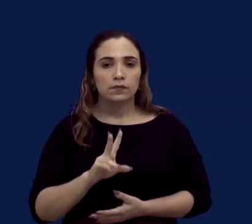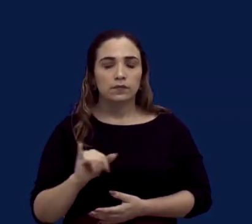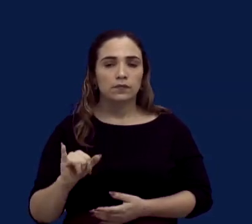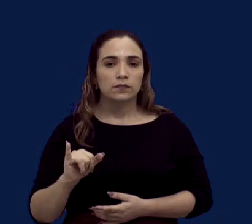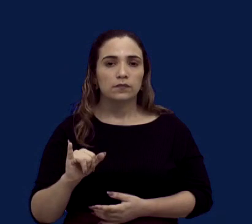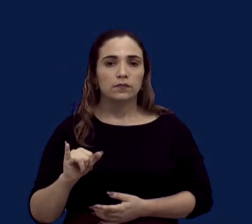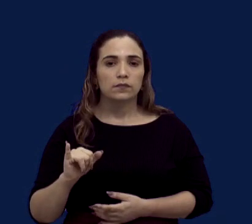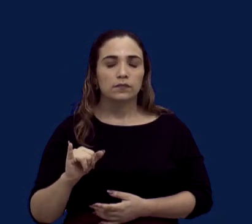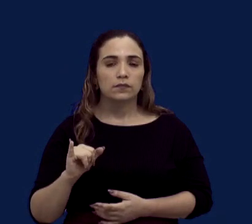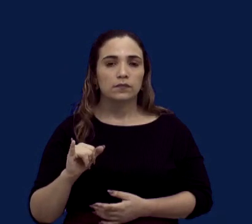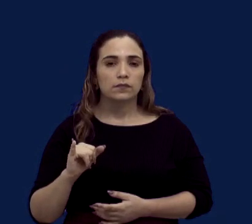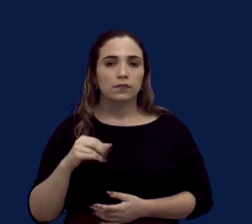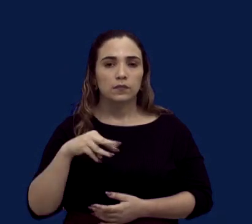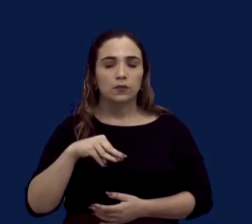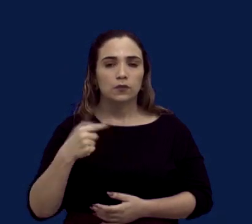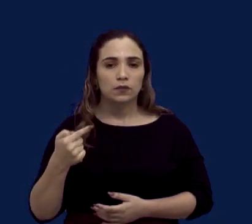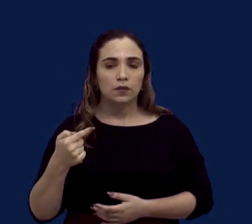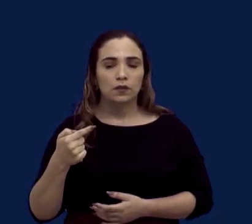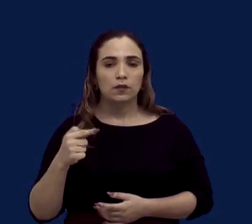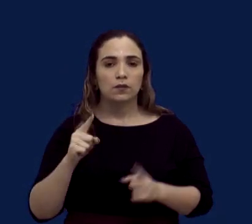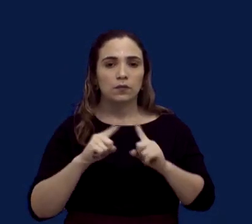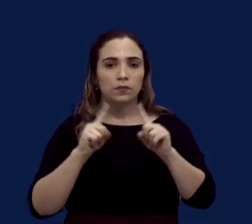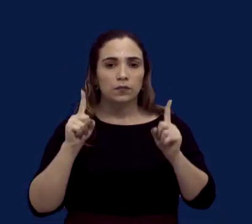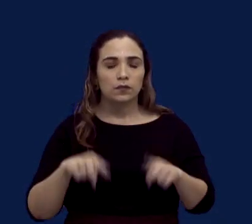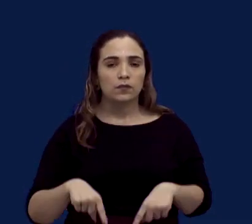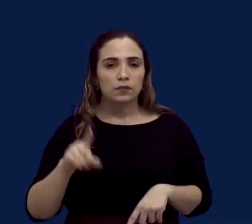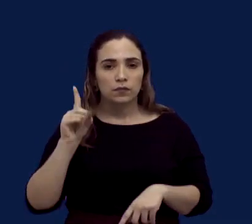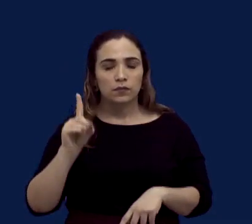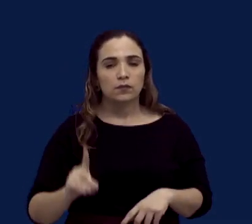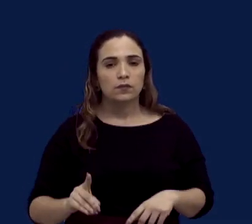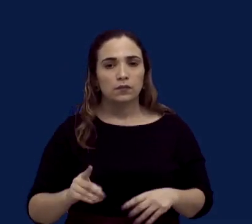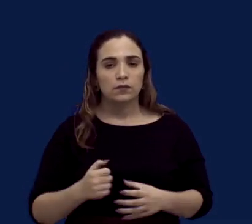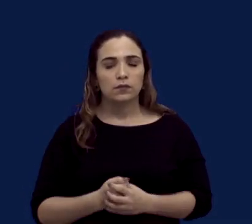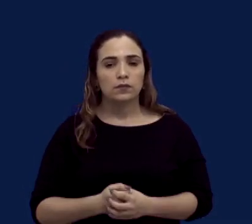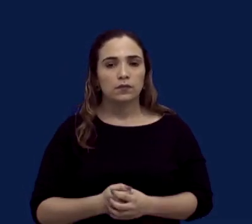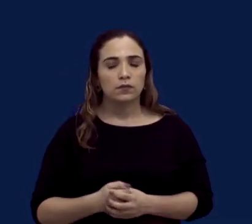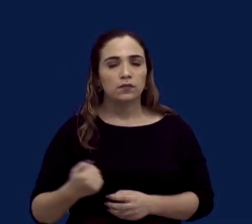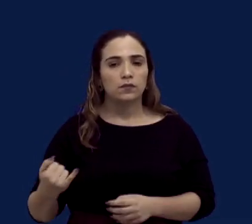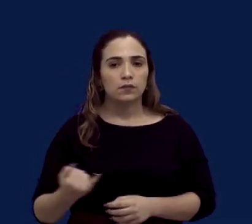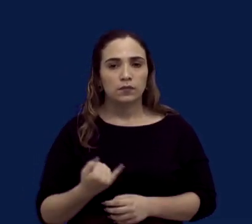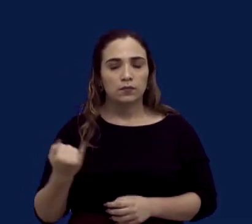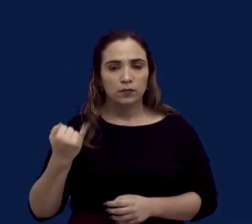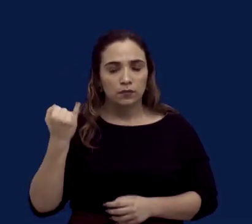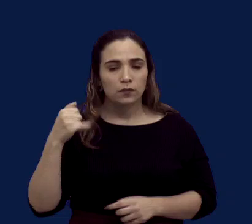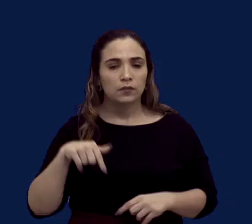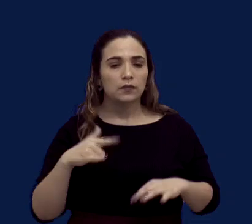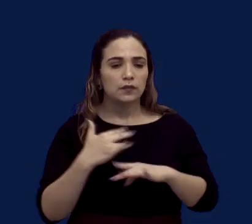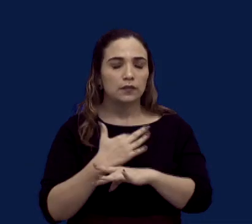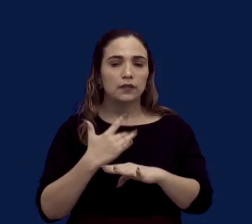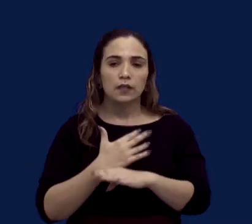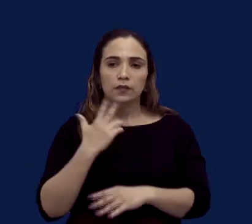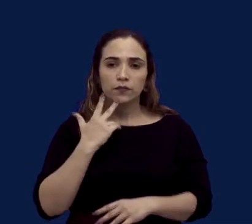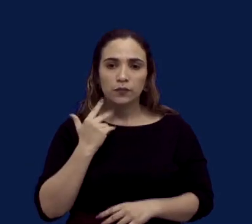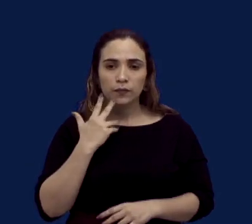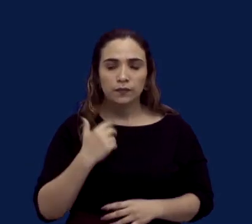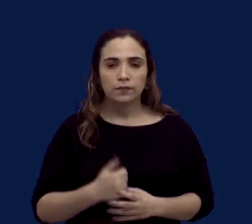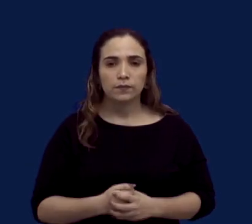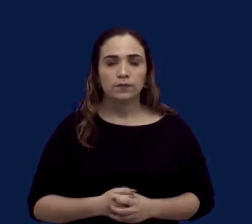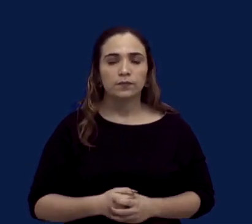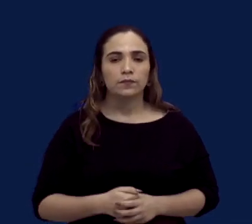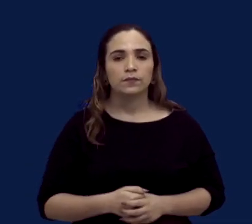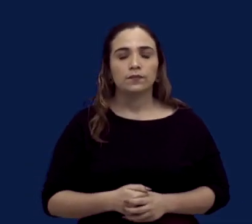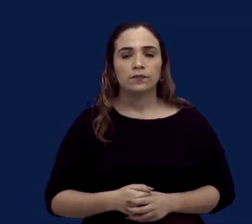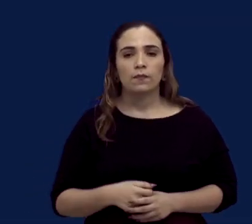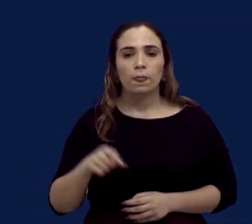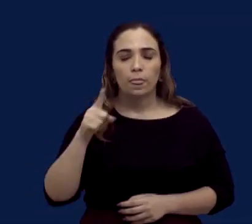módulo 7 do curso do Plano Diretor, né? Muito importante para a nossa cidade. Quem